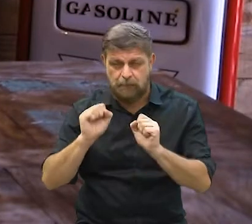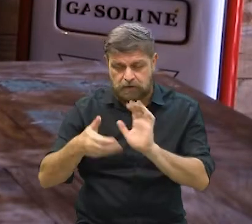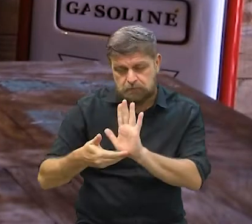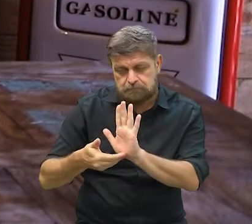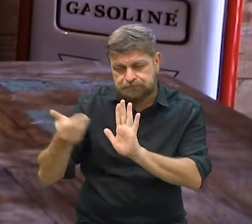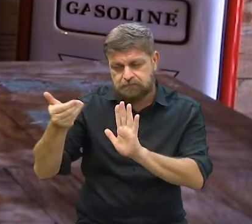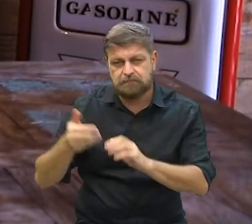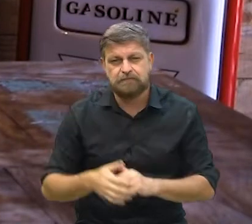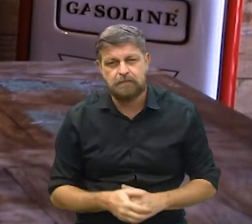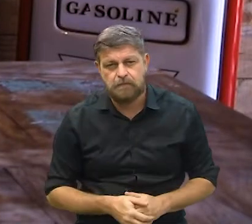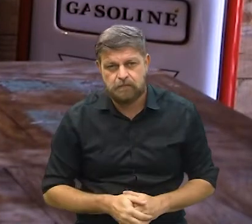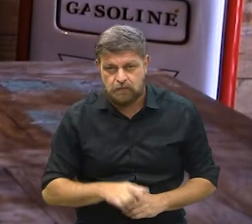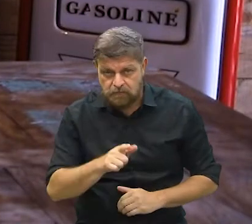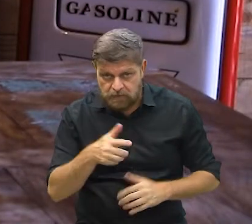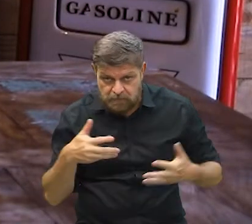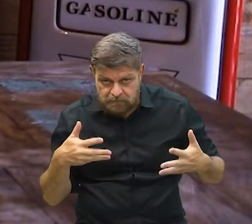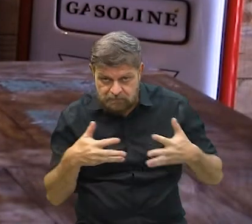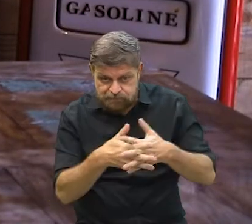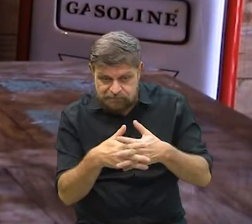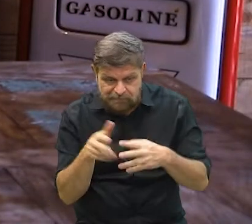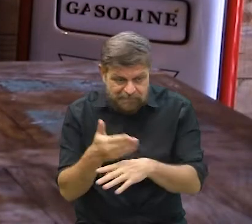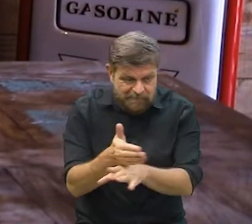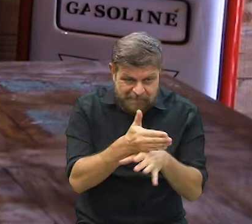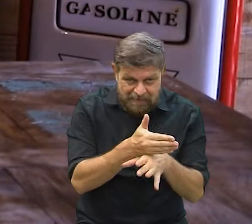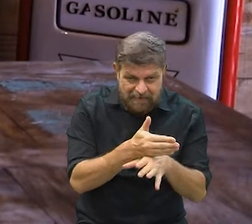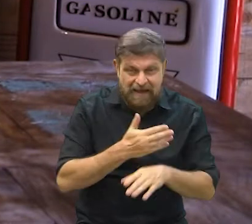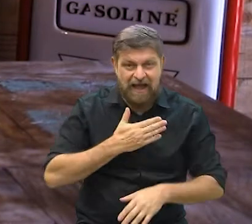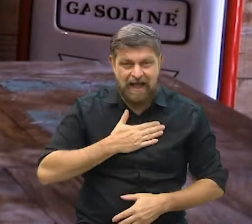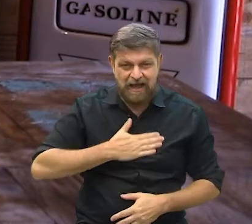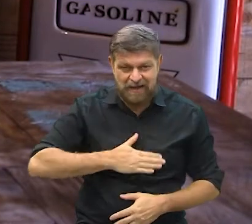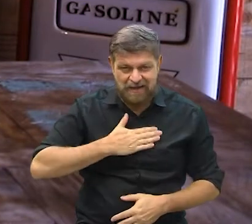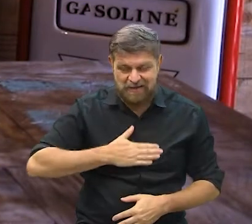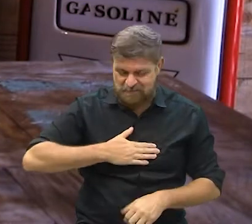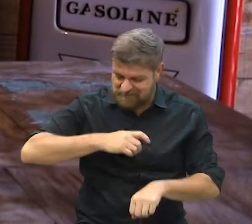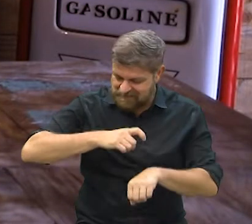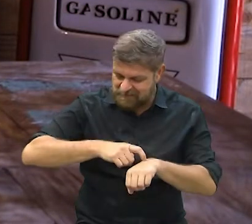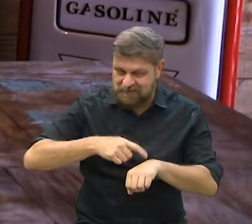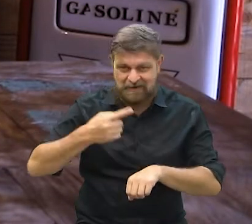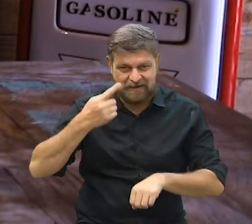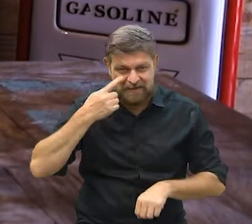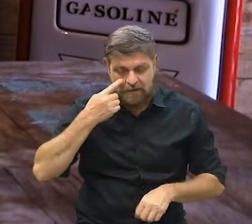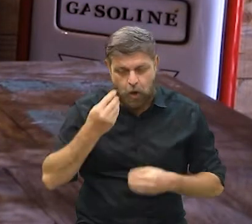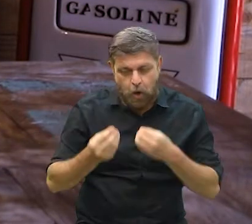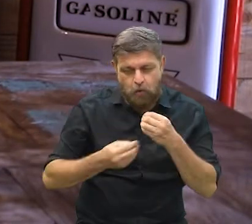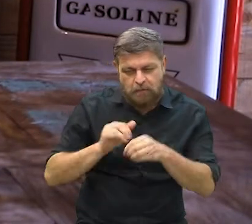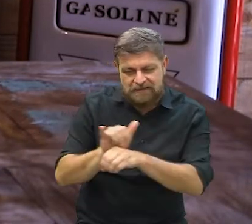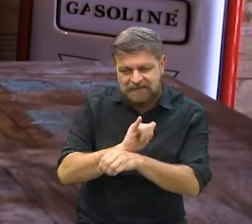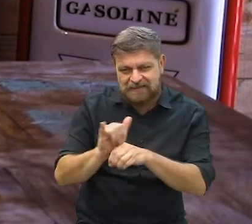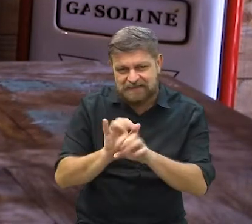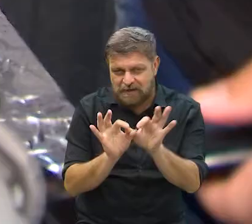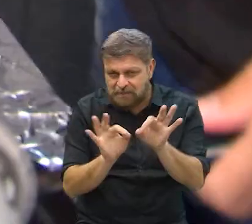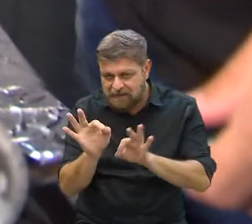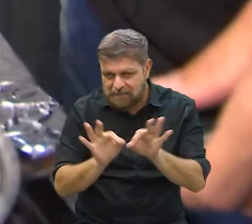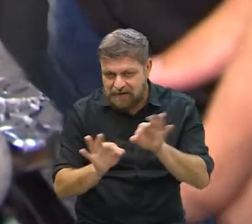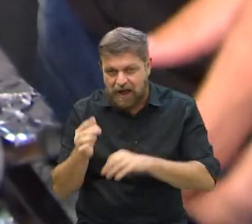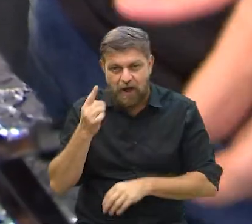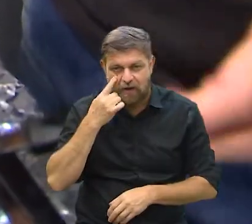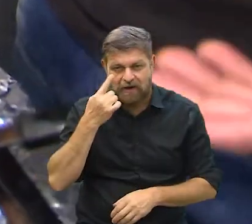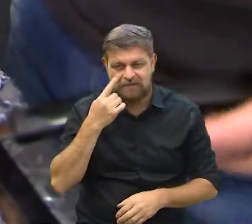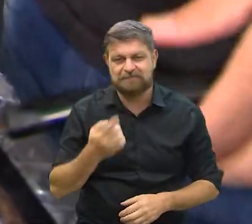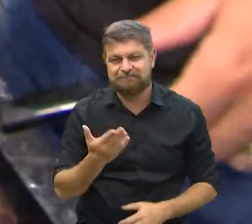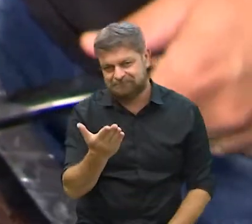você ficou perdido, calma. Né, que agora é o momento de você ver o modo de preparo. Olha aí.